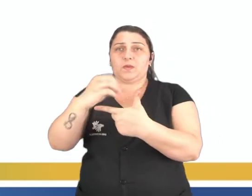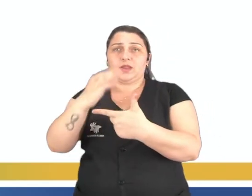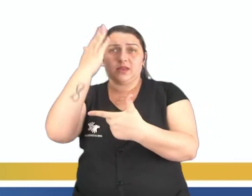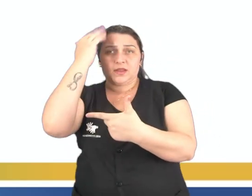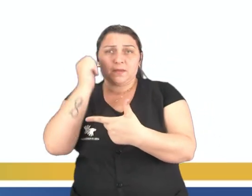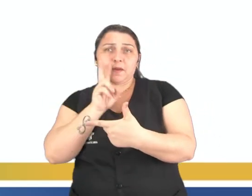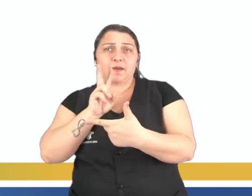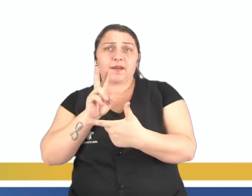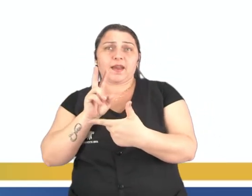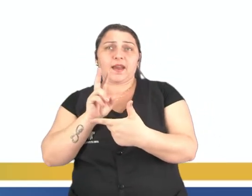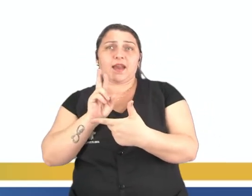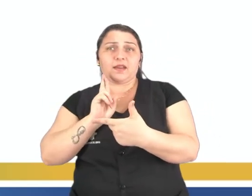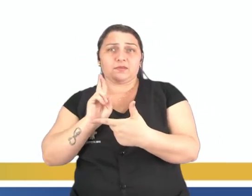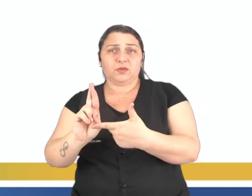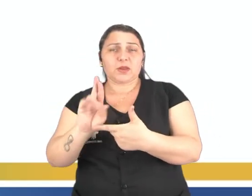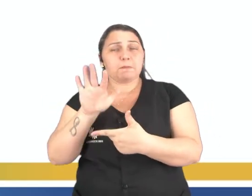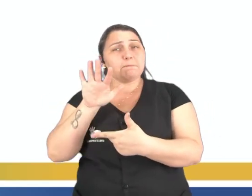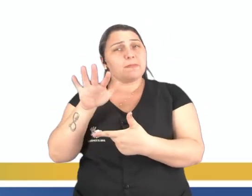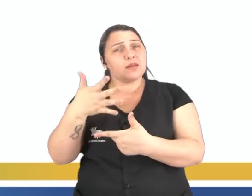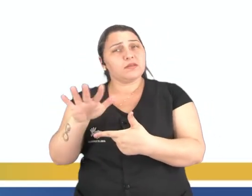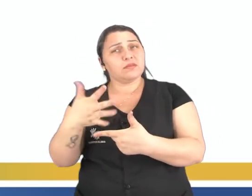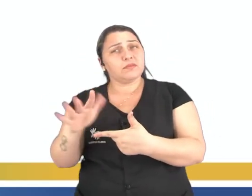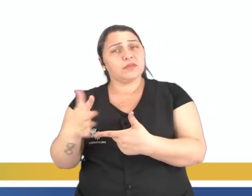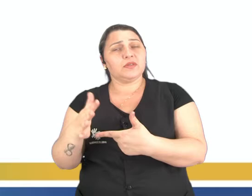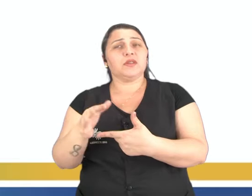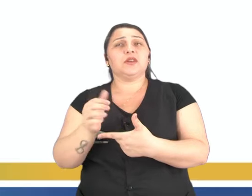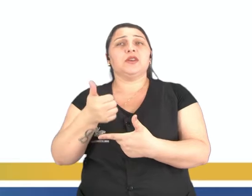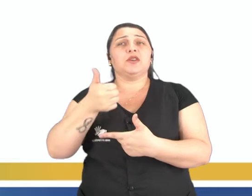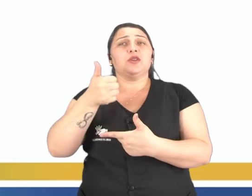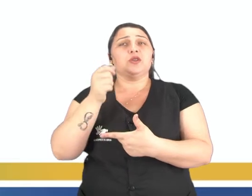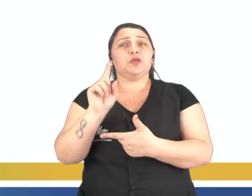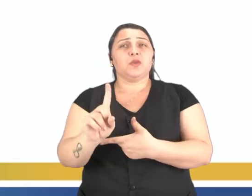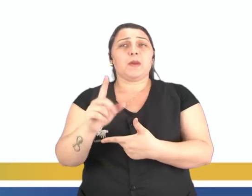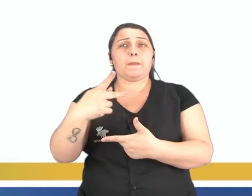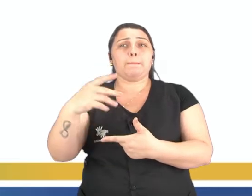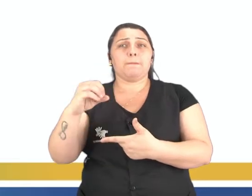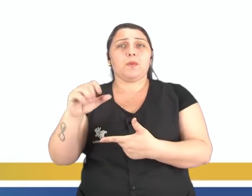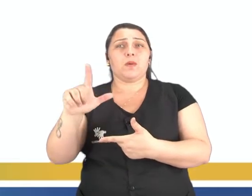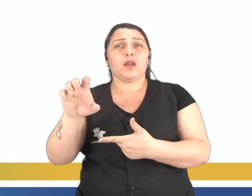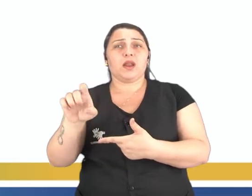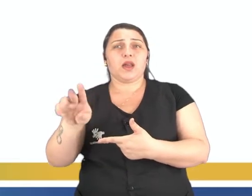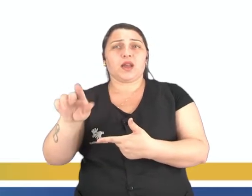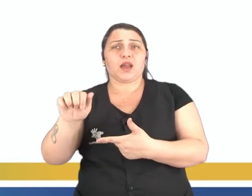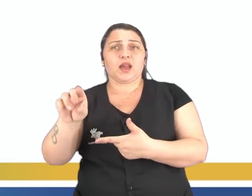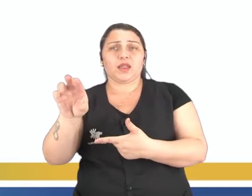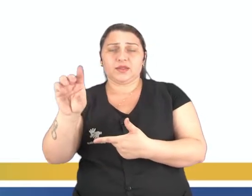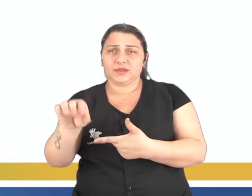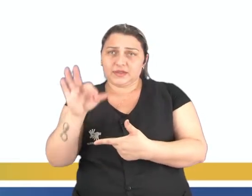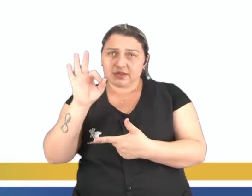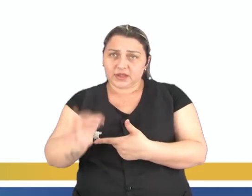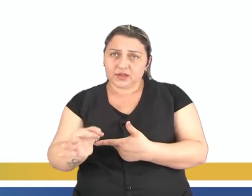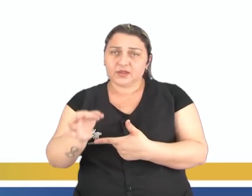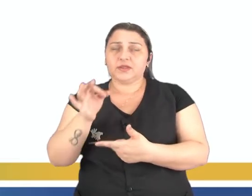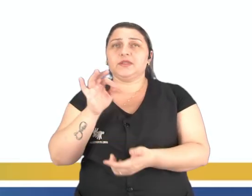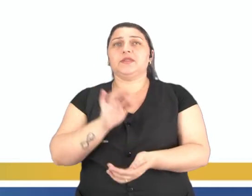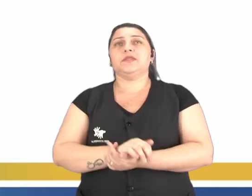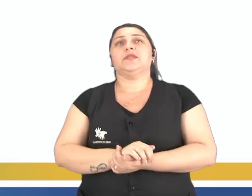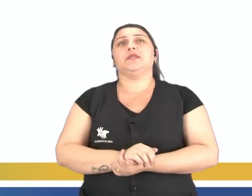o valor aproximado de uma polegada, certo? Então, observe